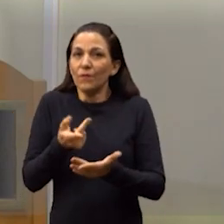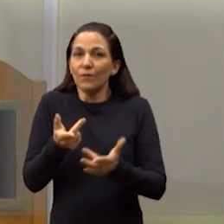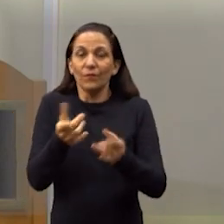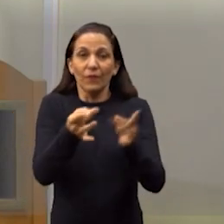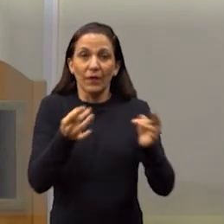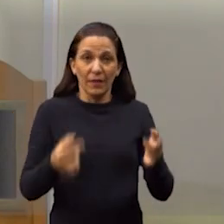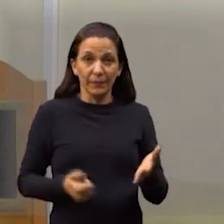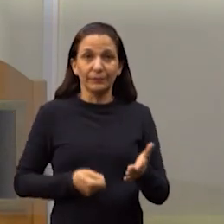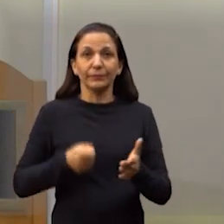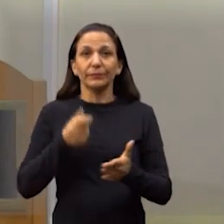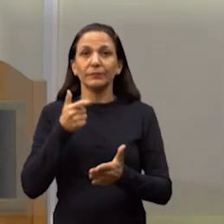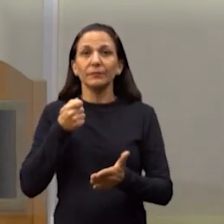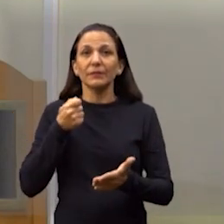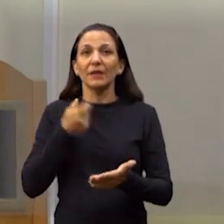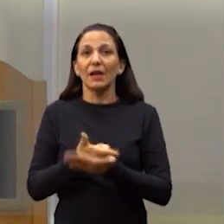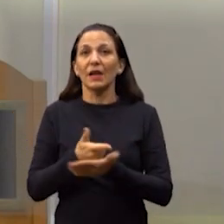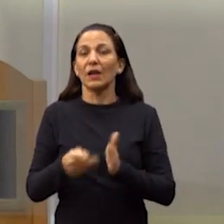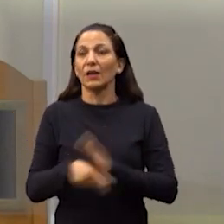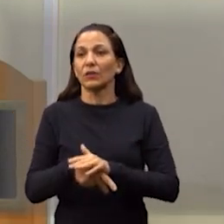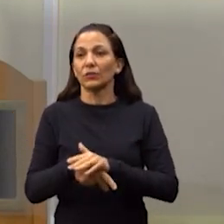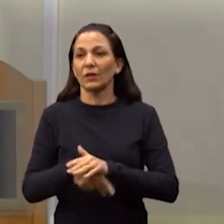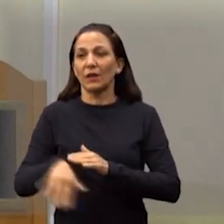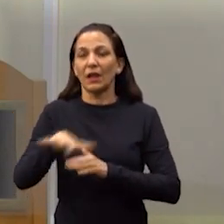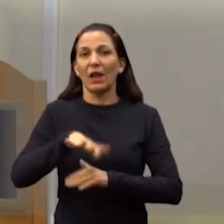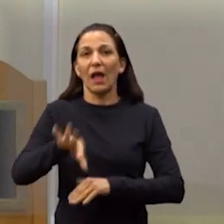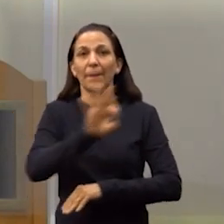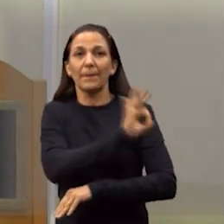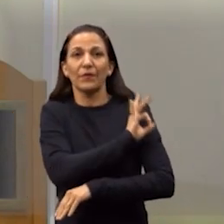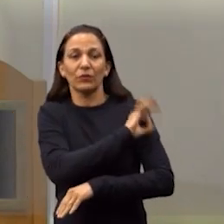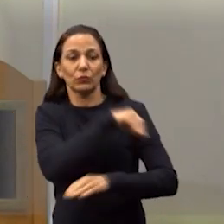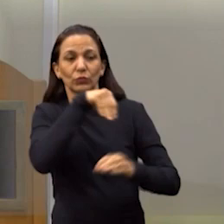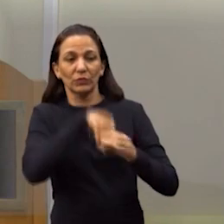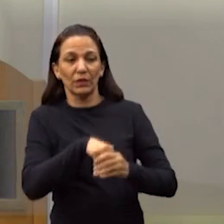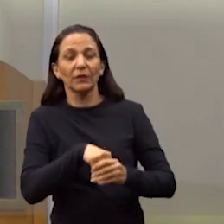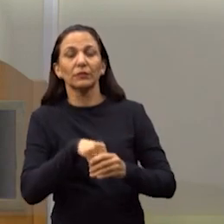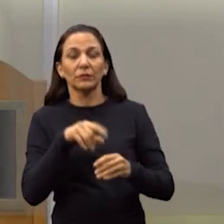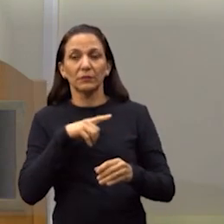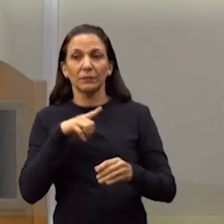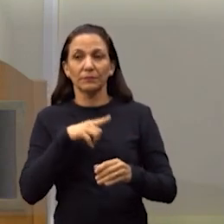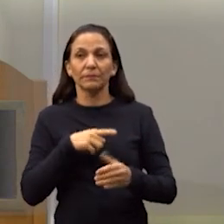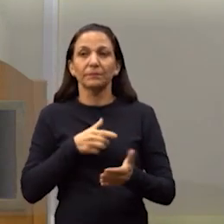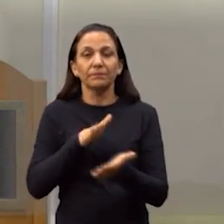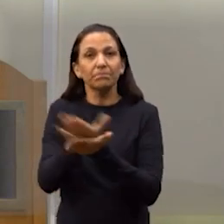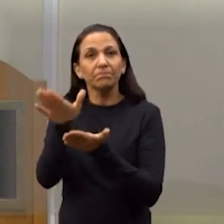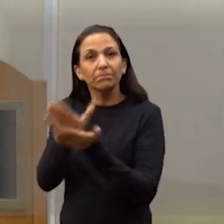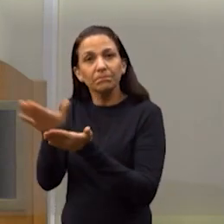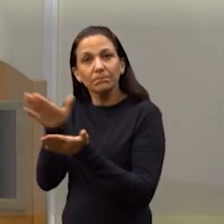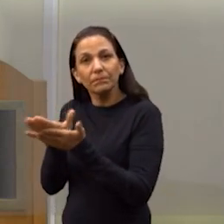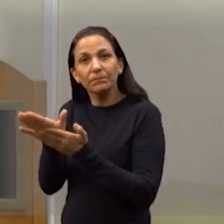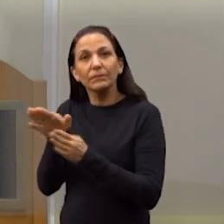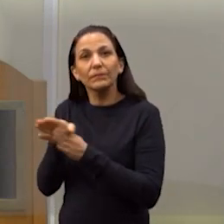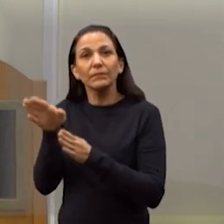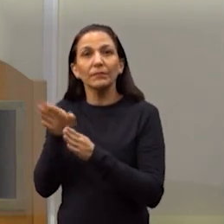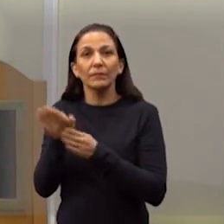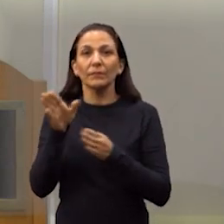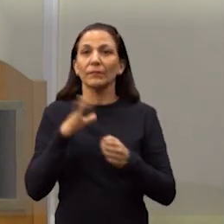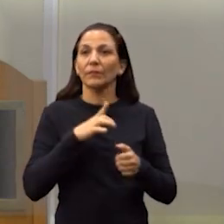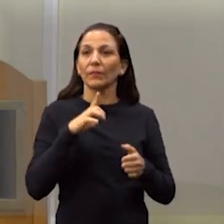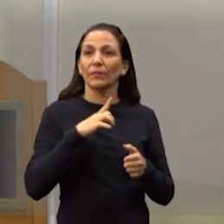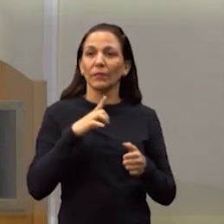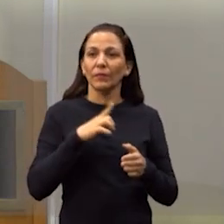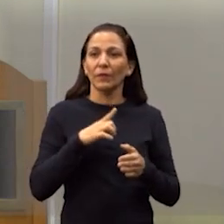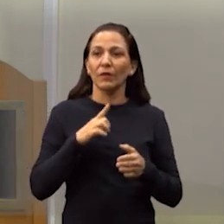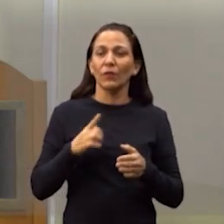no dia 8 de Março às 10 horas na prefeitura Prefeito gastou um montante significativo